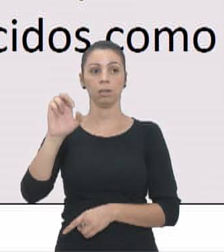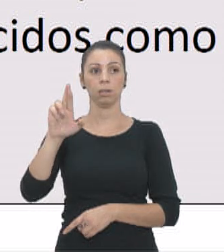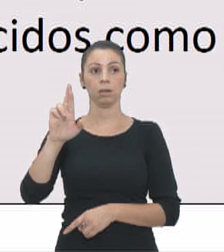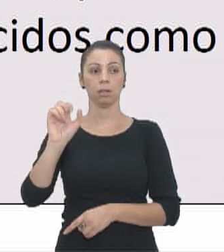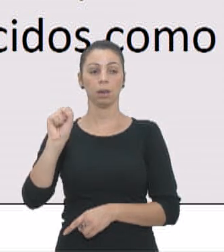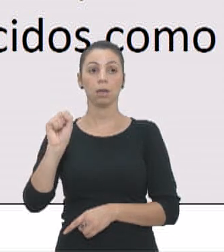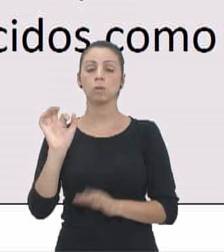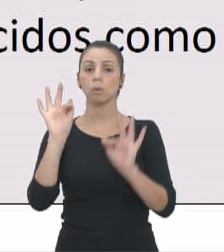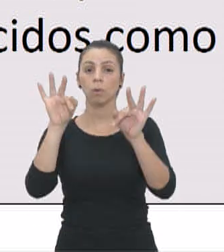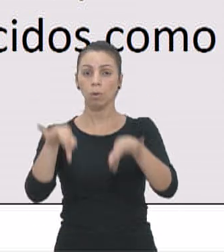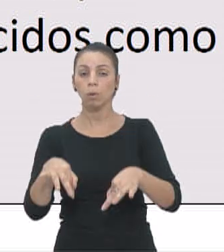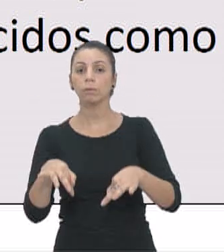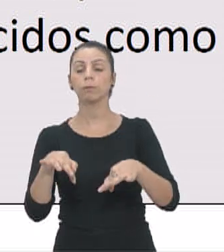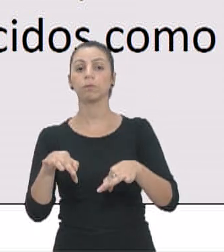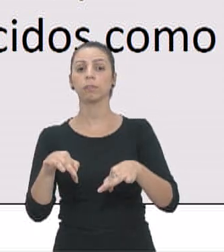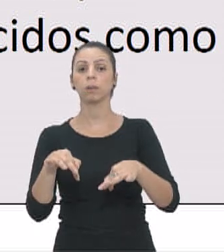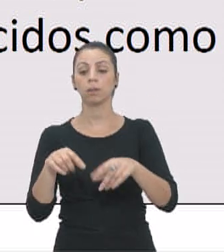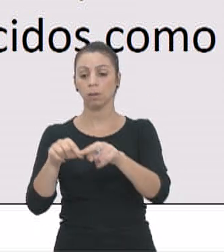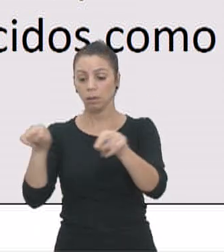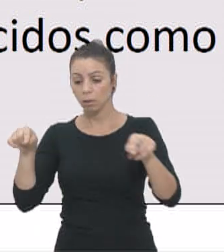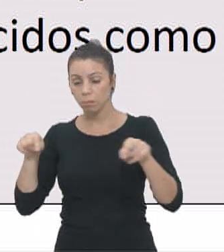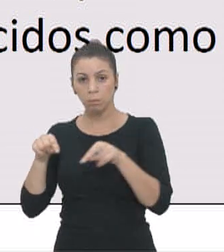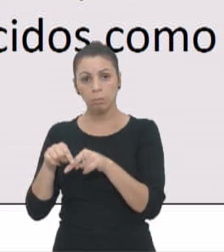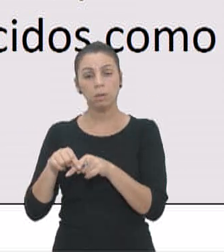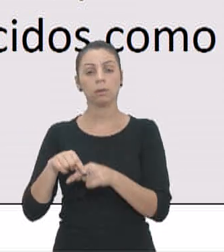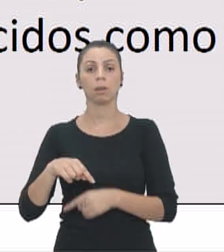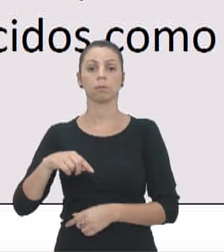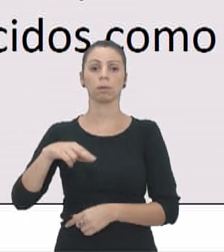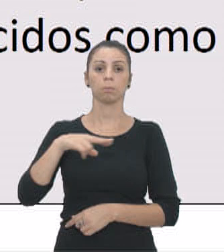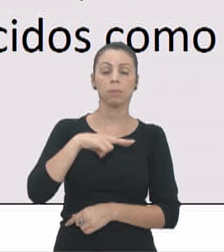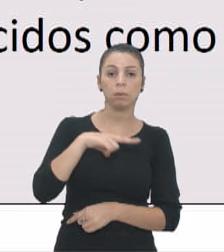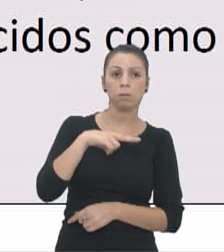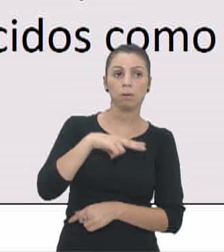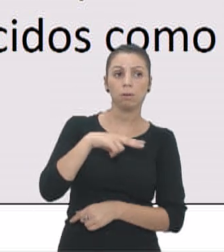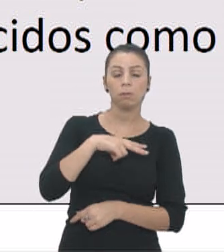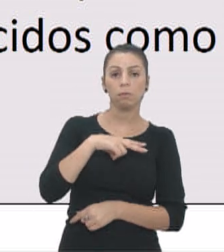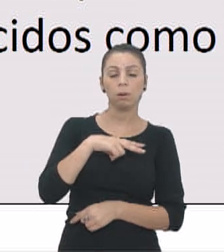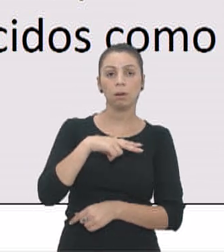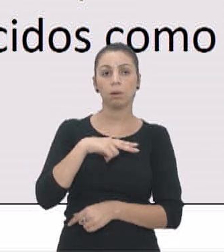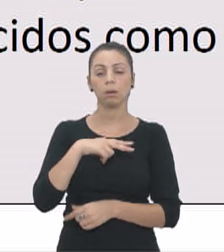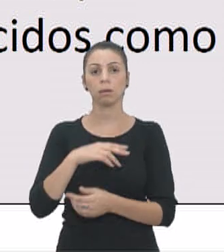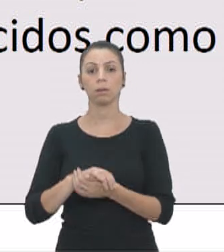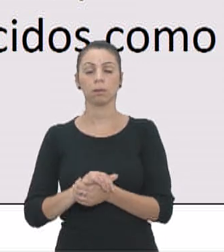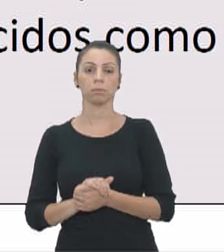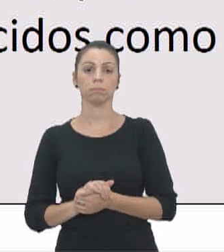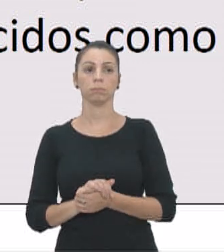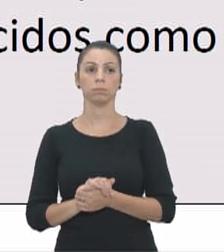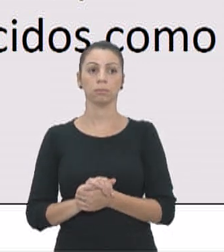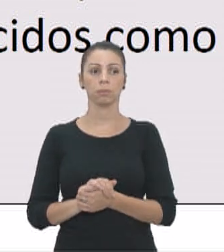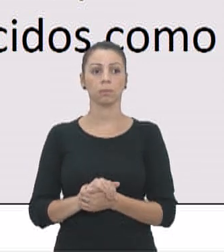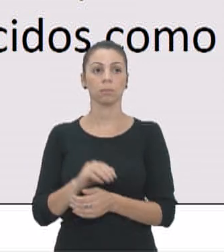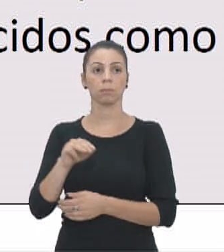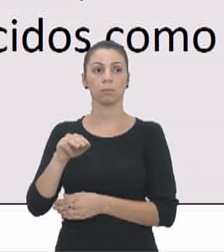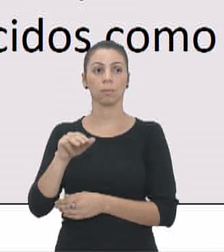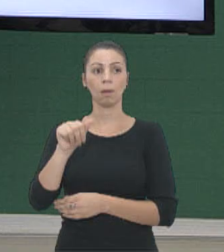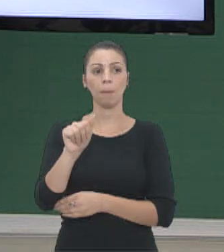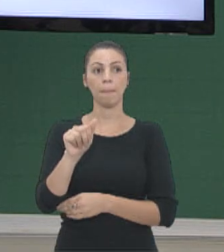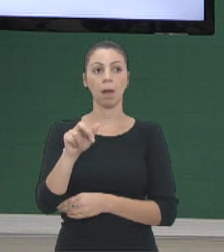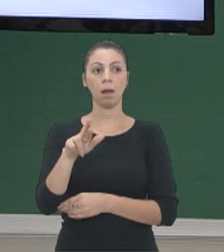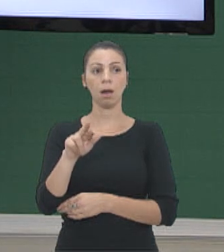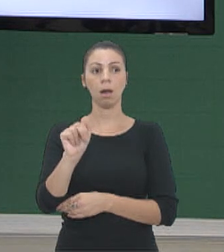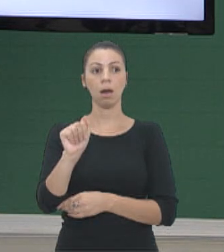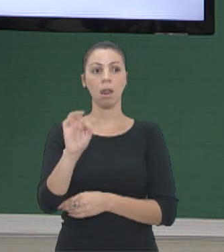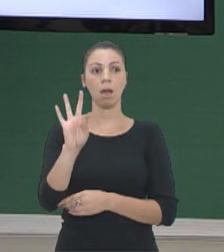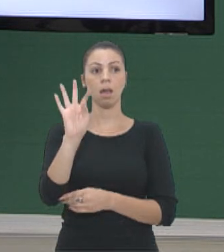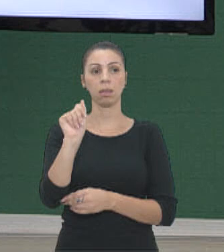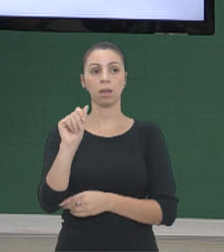privada e a reforma agrária, eram liderados por Marat e Danton. Tanto é que Marat e Danton, eles estão